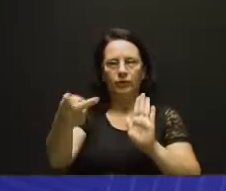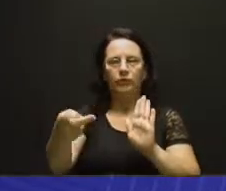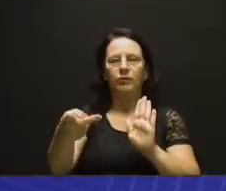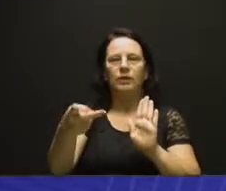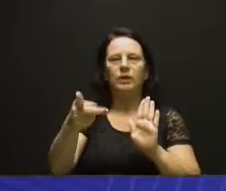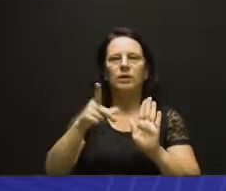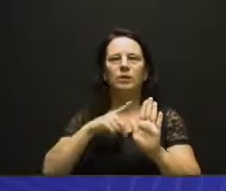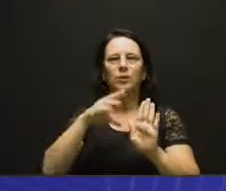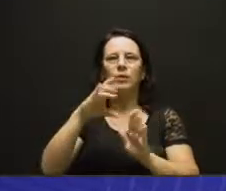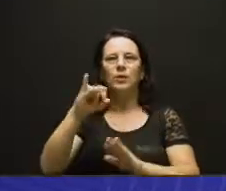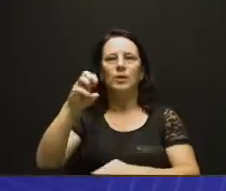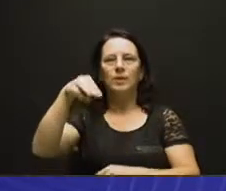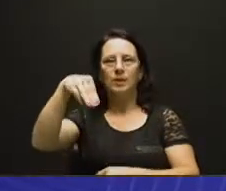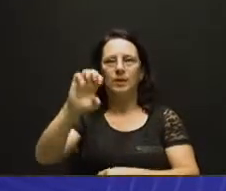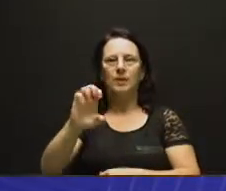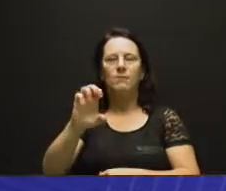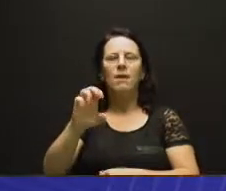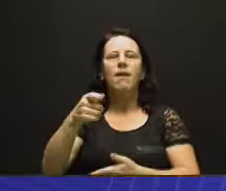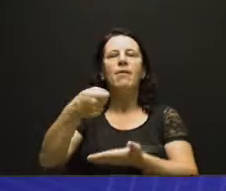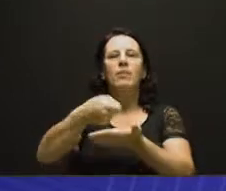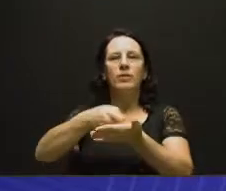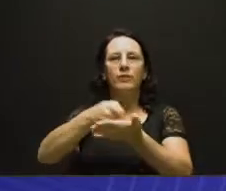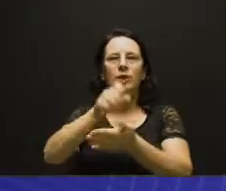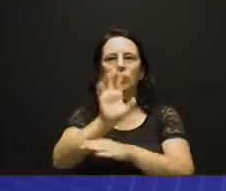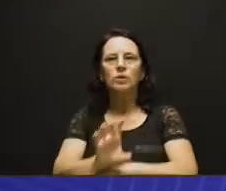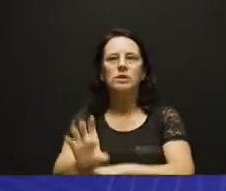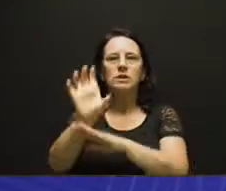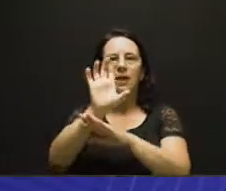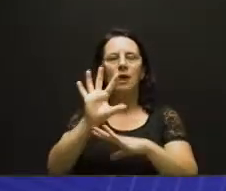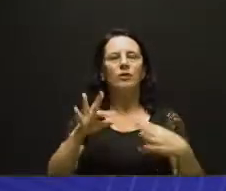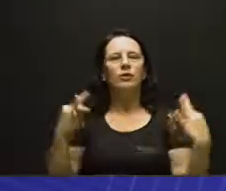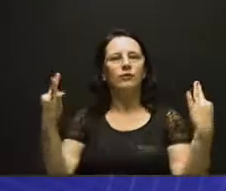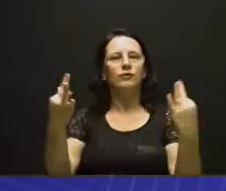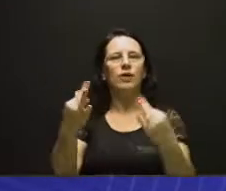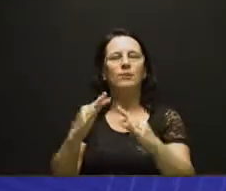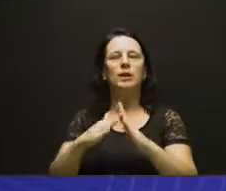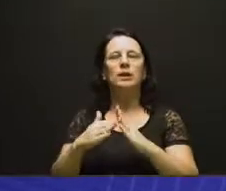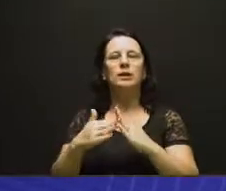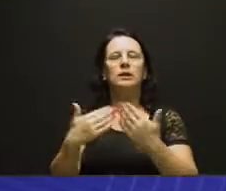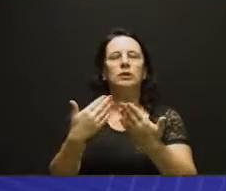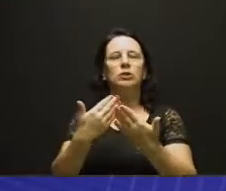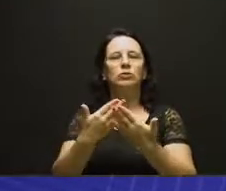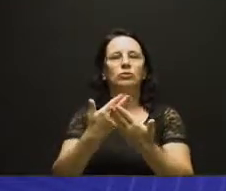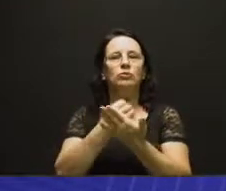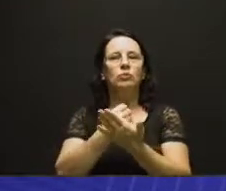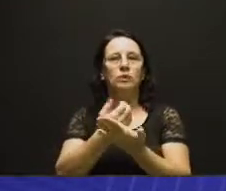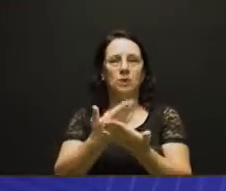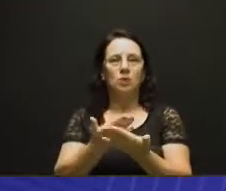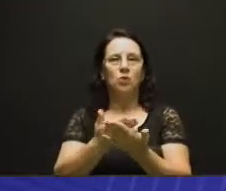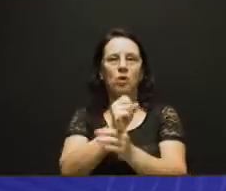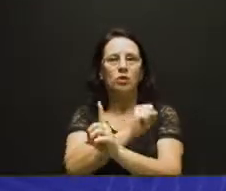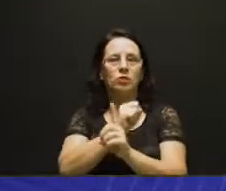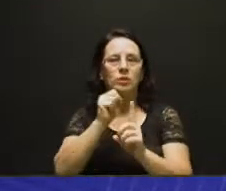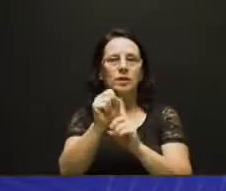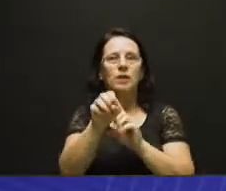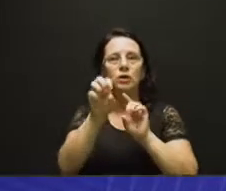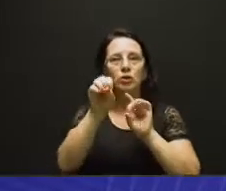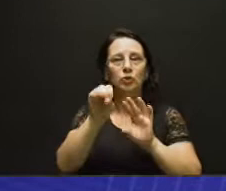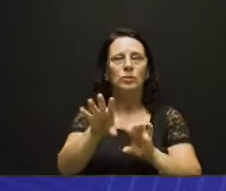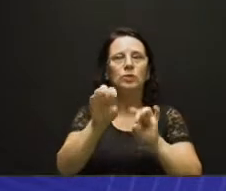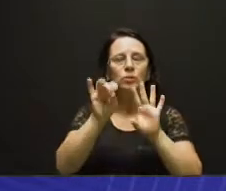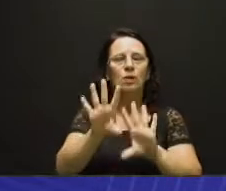tipifica como crime é dever do estado da família da comunidade escolar e das de toda a sociedade assegurar a educação de qualidade